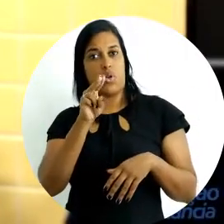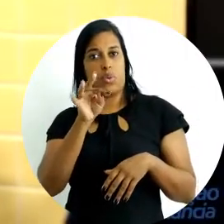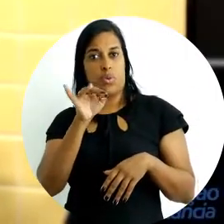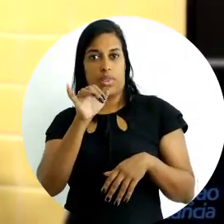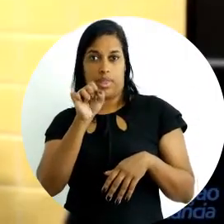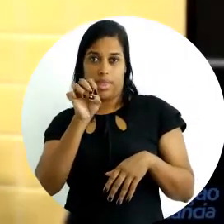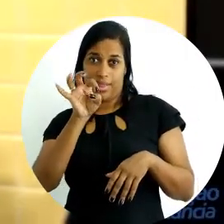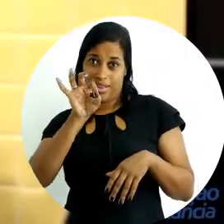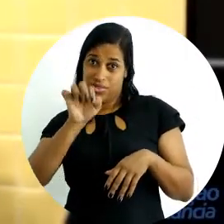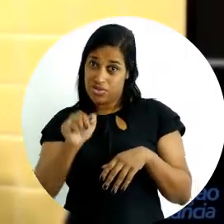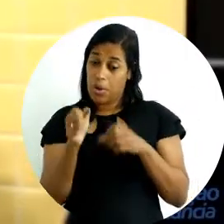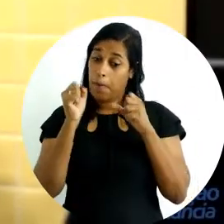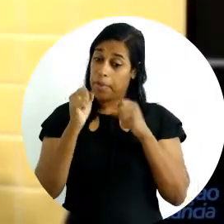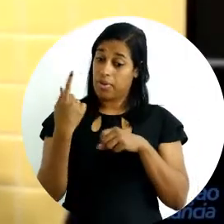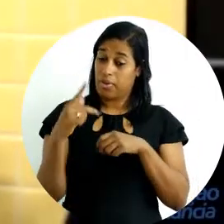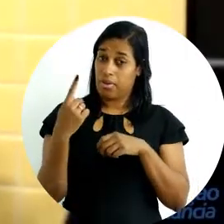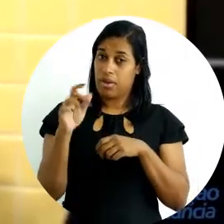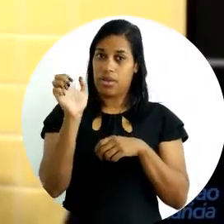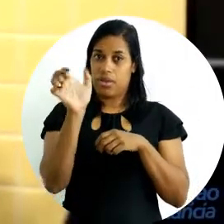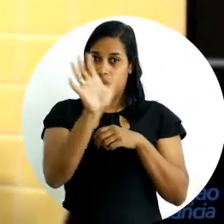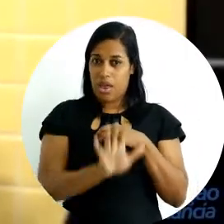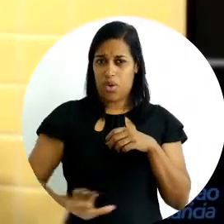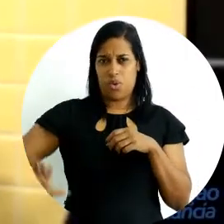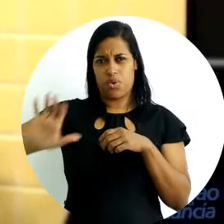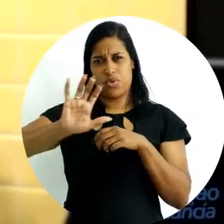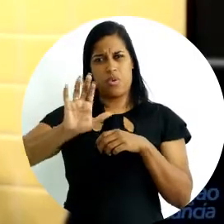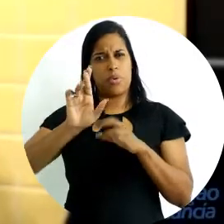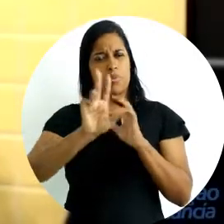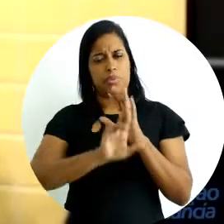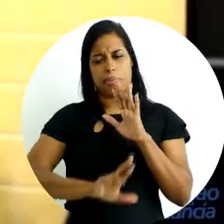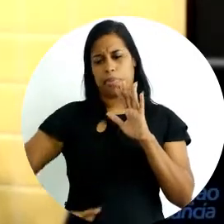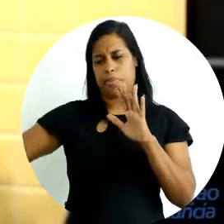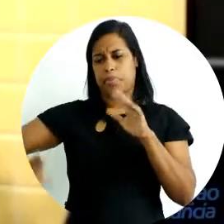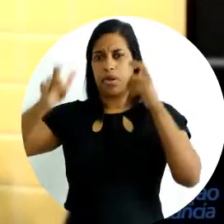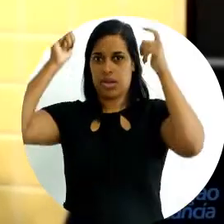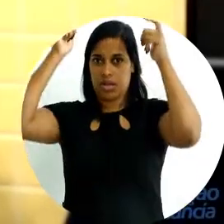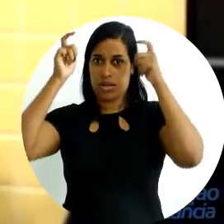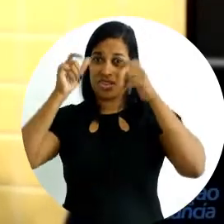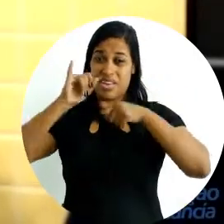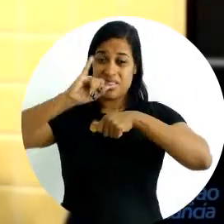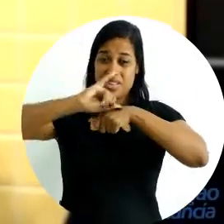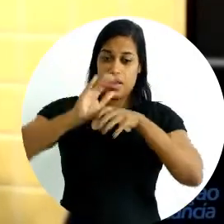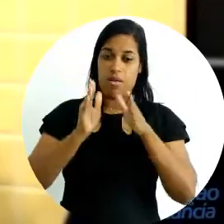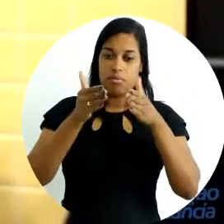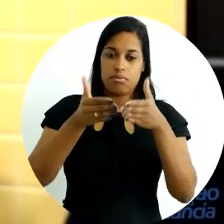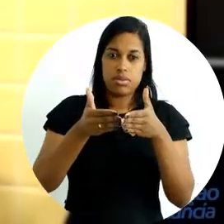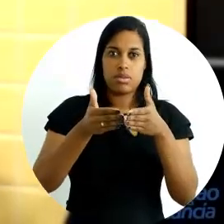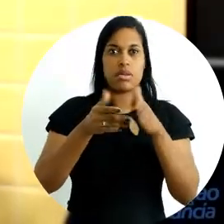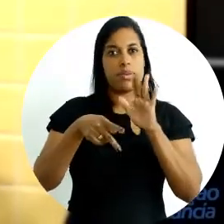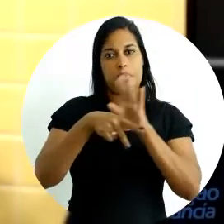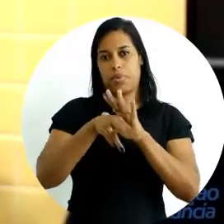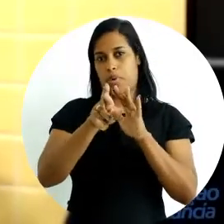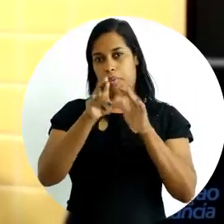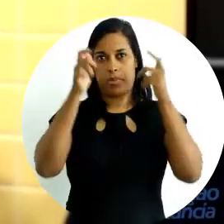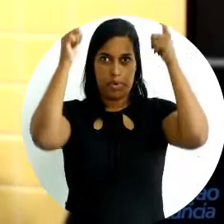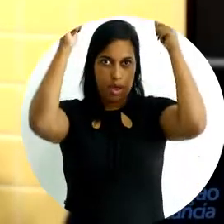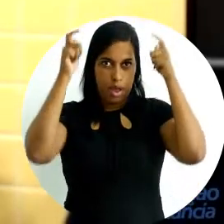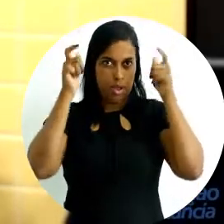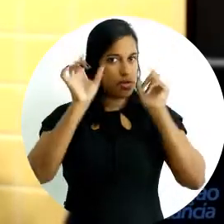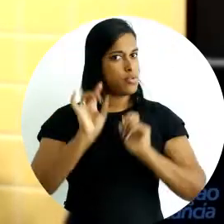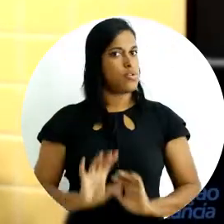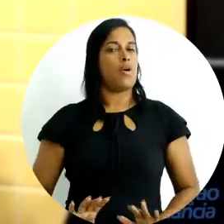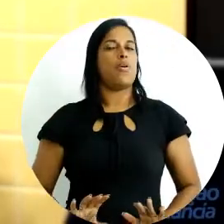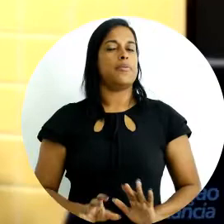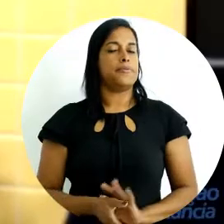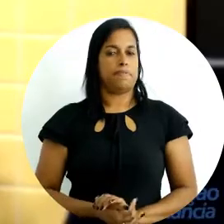de contas, o poder nesta época, na Europa, em muitos reinos, estava centralizado na mão do rei, nas